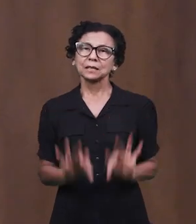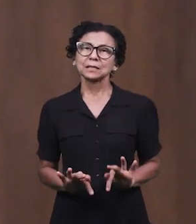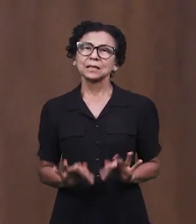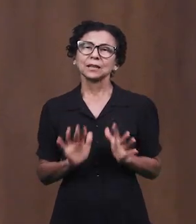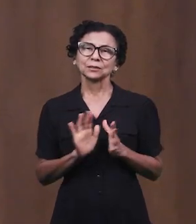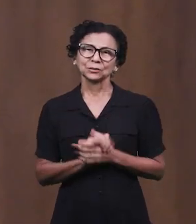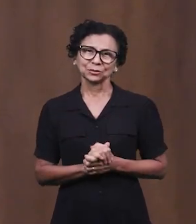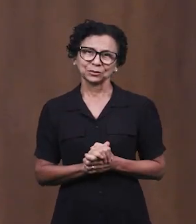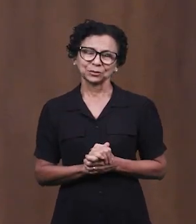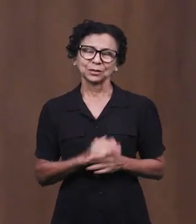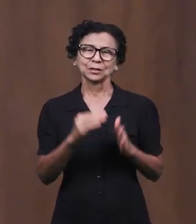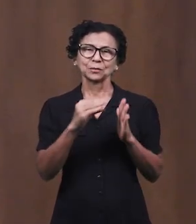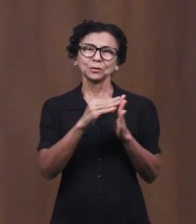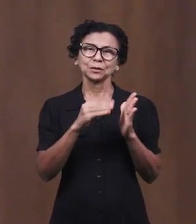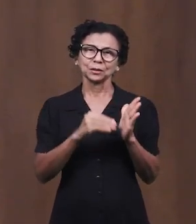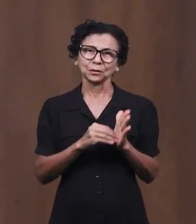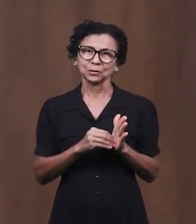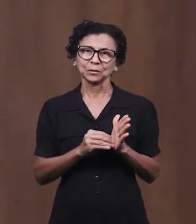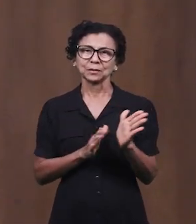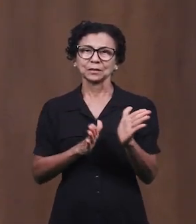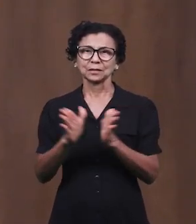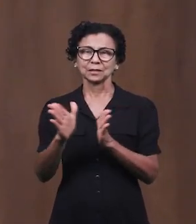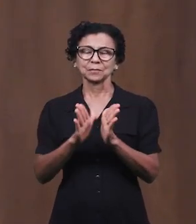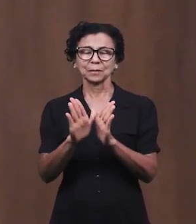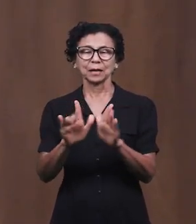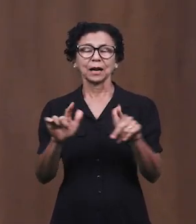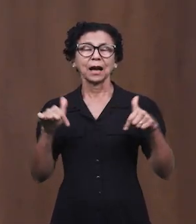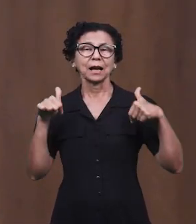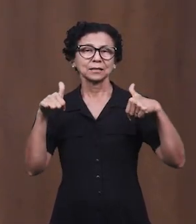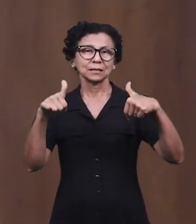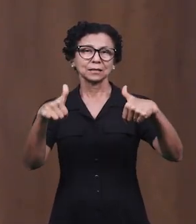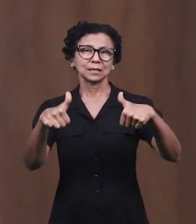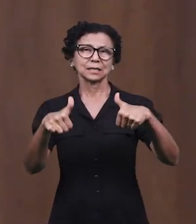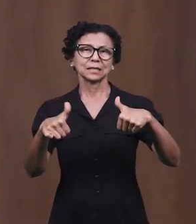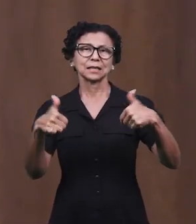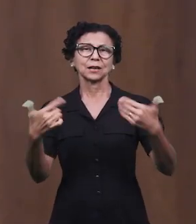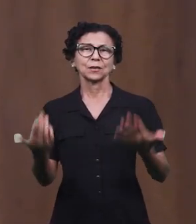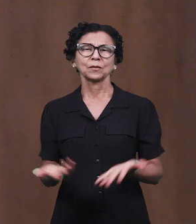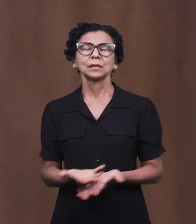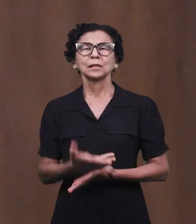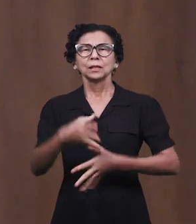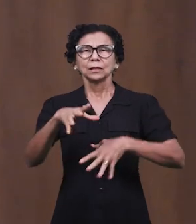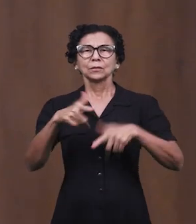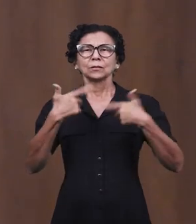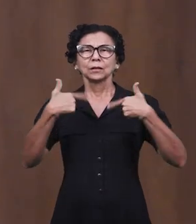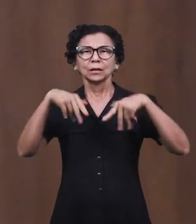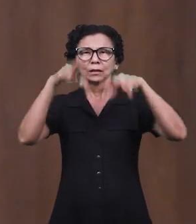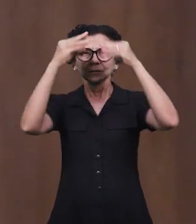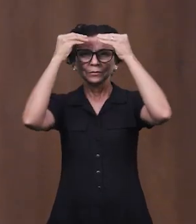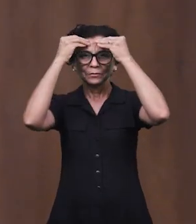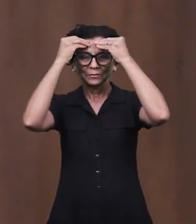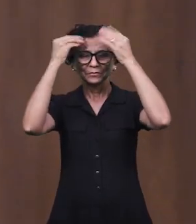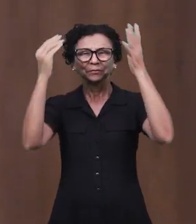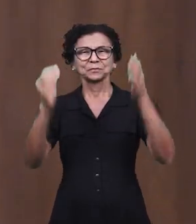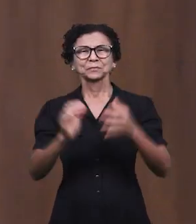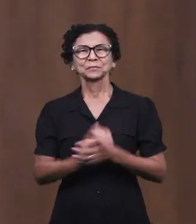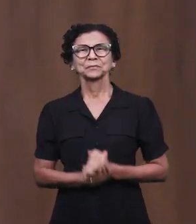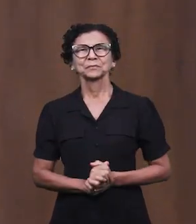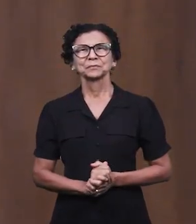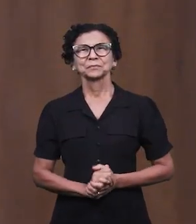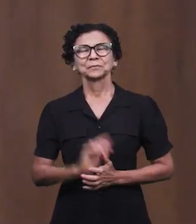um episódio de Acessibilidade em Ação, repleto de aprendizados e reflexões. Até a